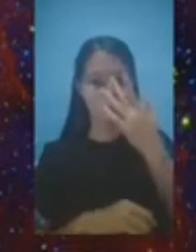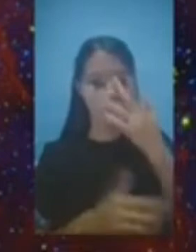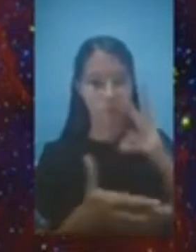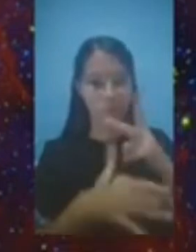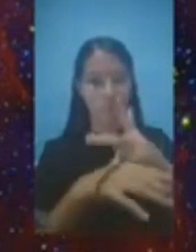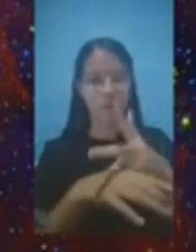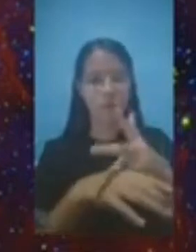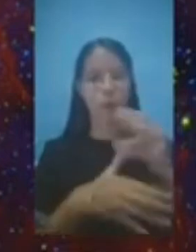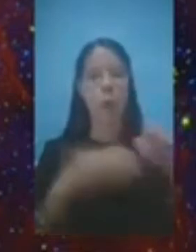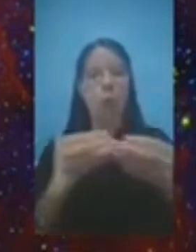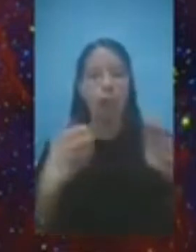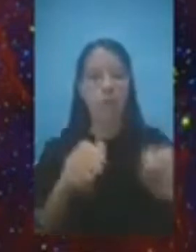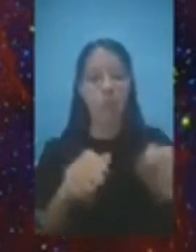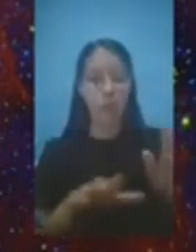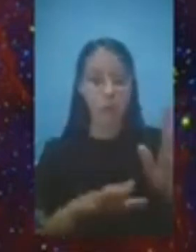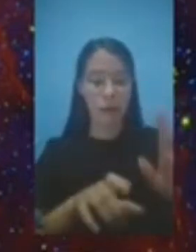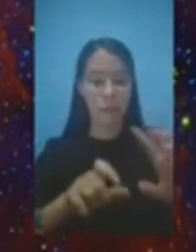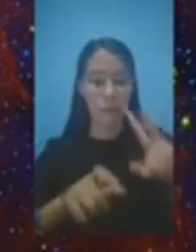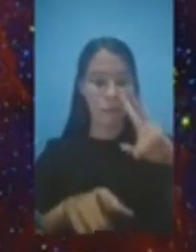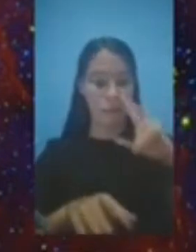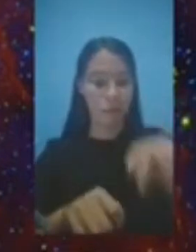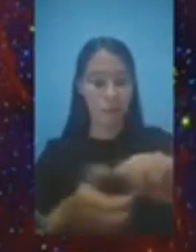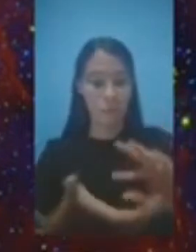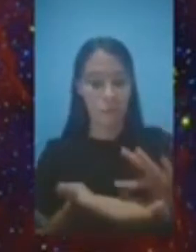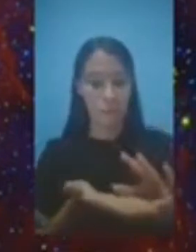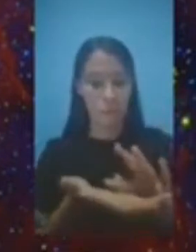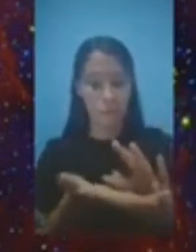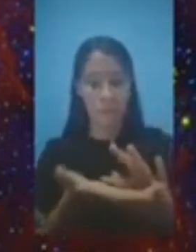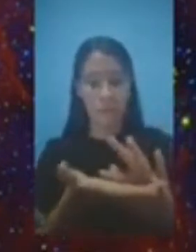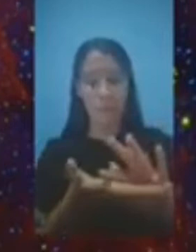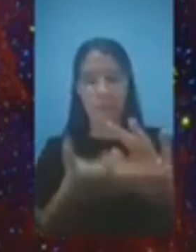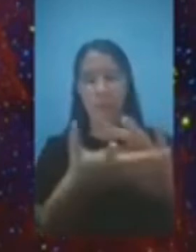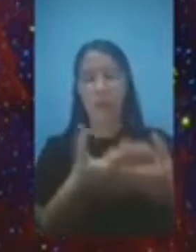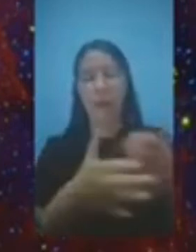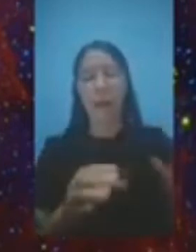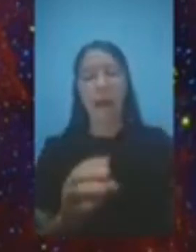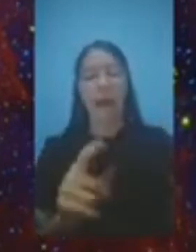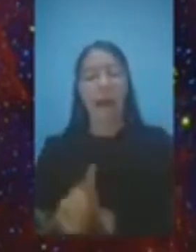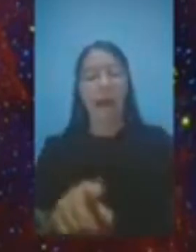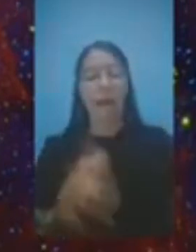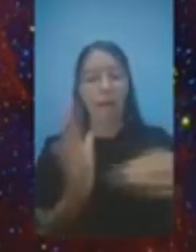Isso, muito bem. Vai lá. Aperta bem, né, Tino? É.